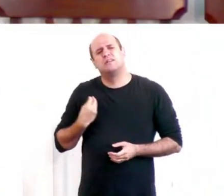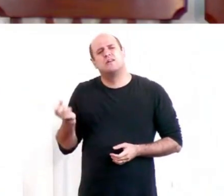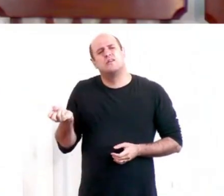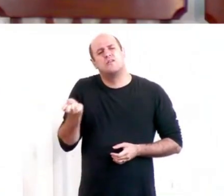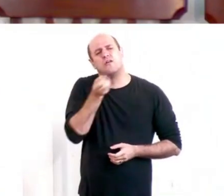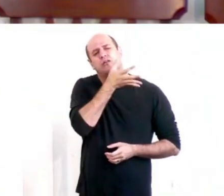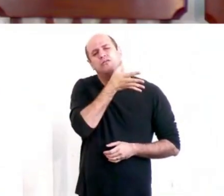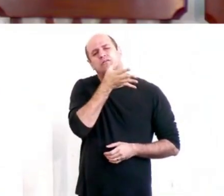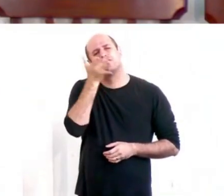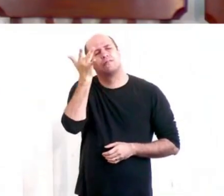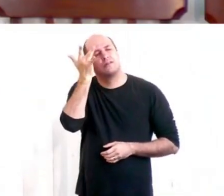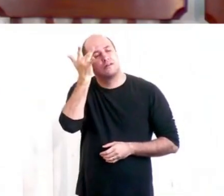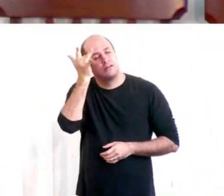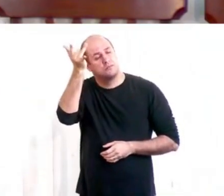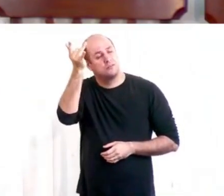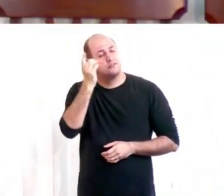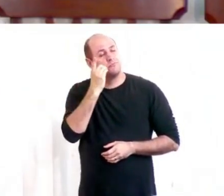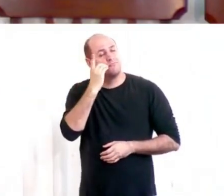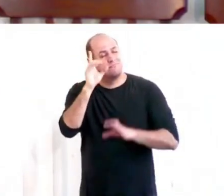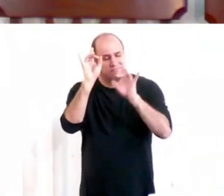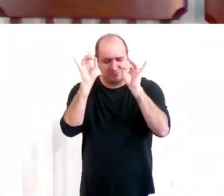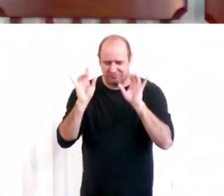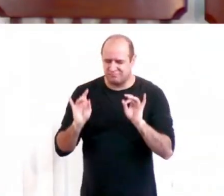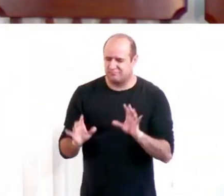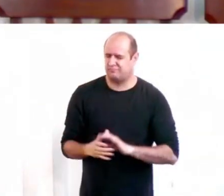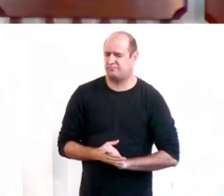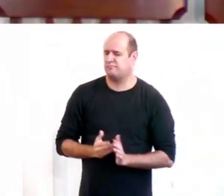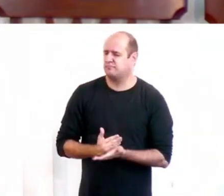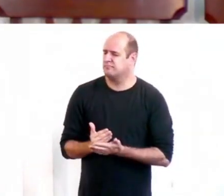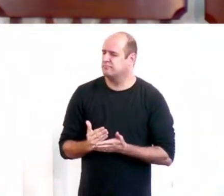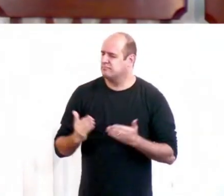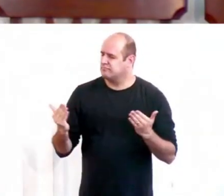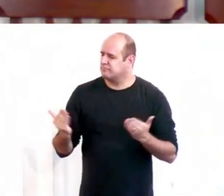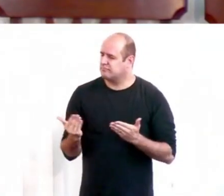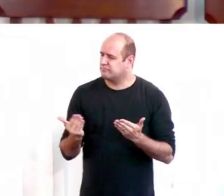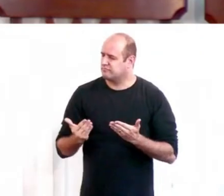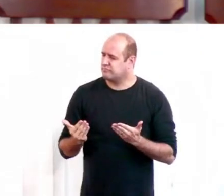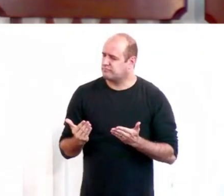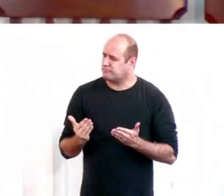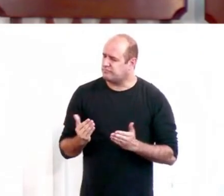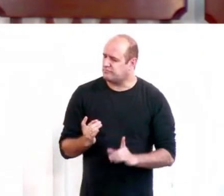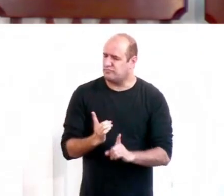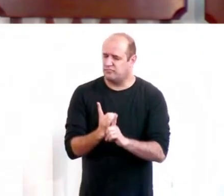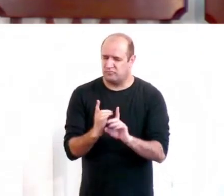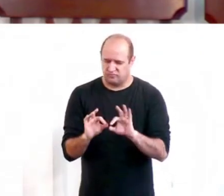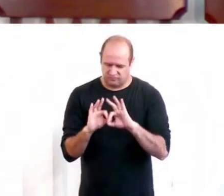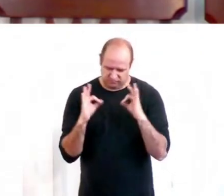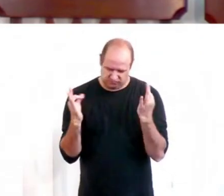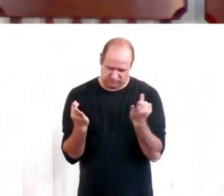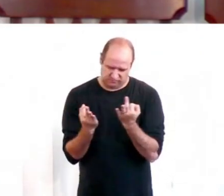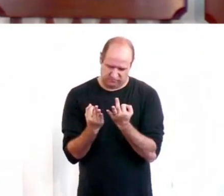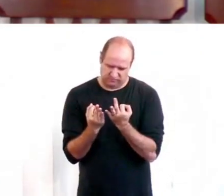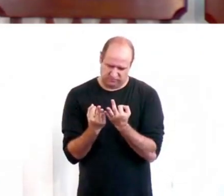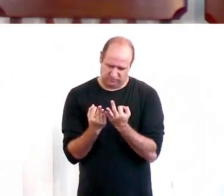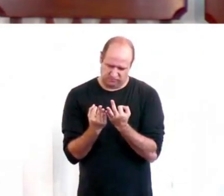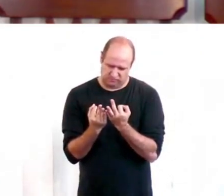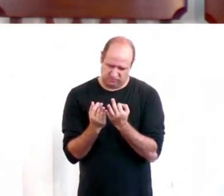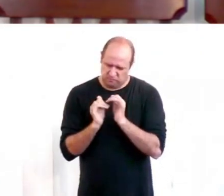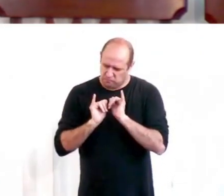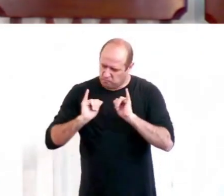para que amanhã seja um dia especial. A partir de hoje, quando encontrarmos a família, mandar uma mensagem para